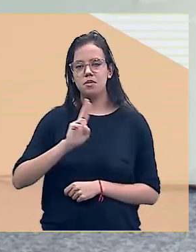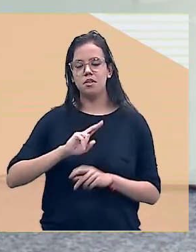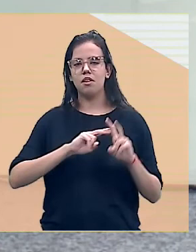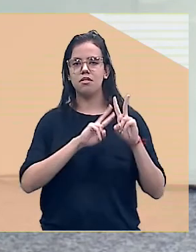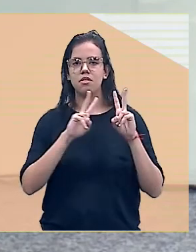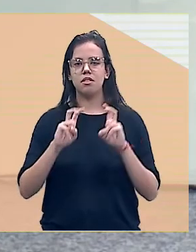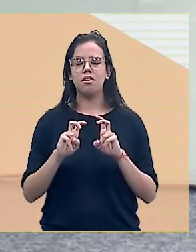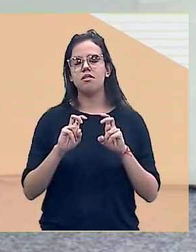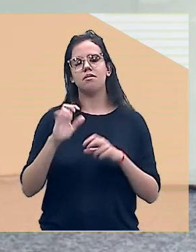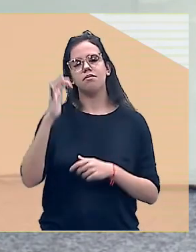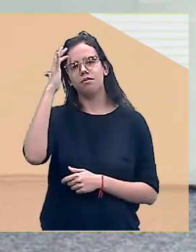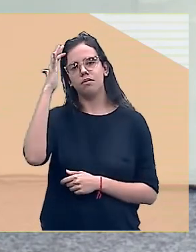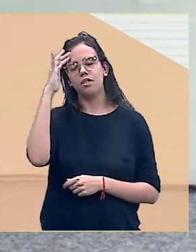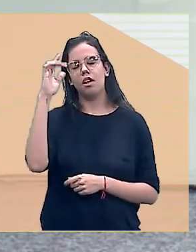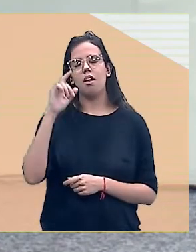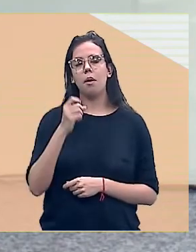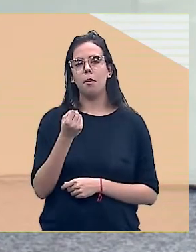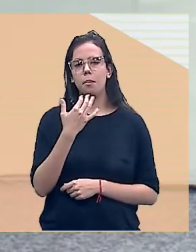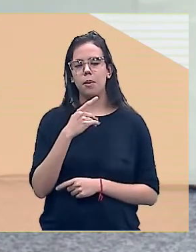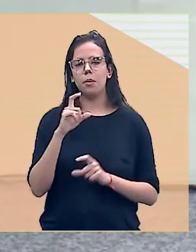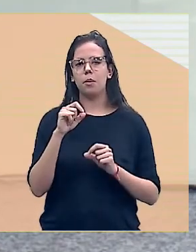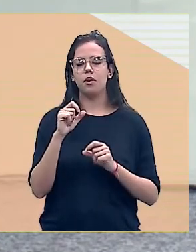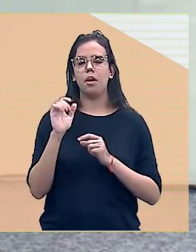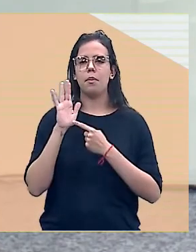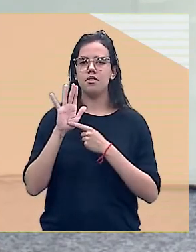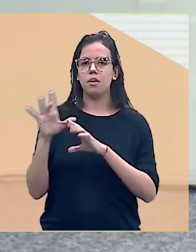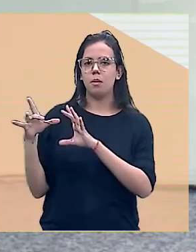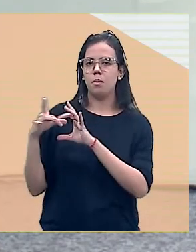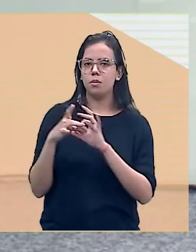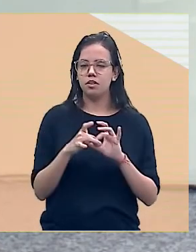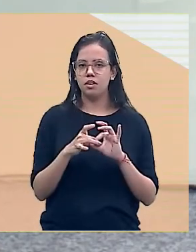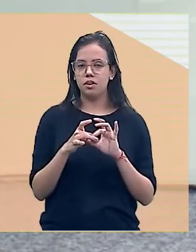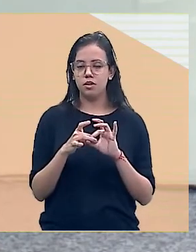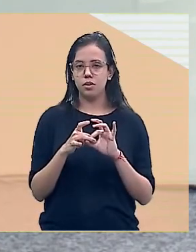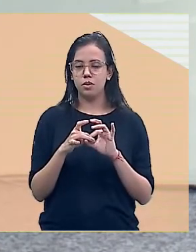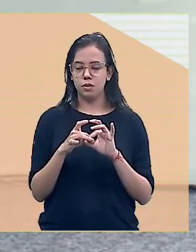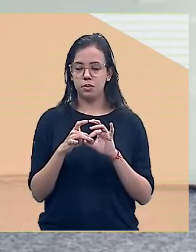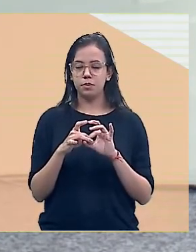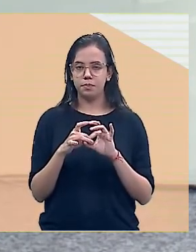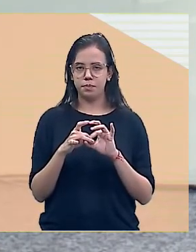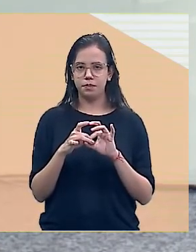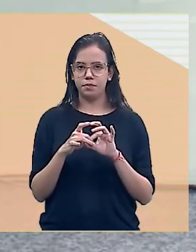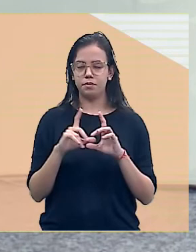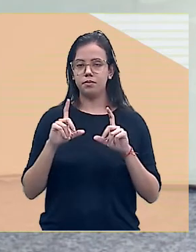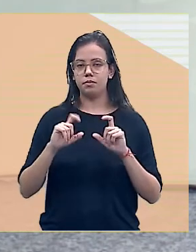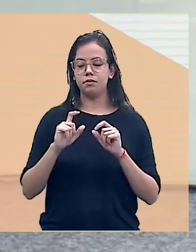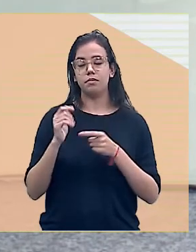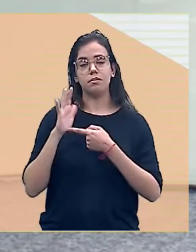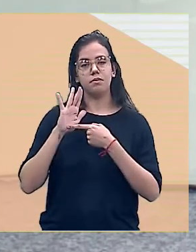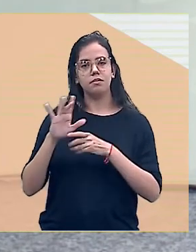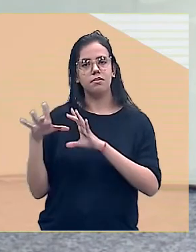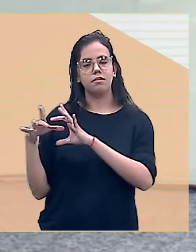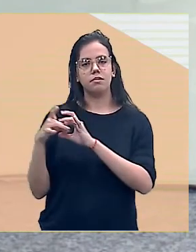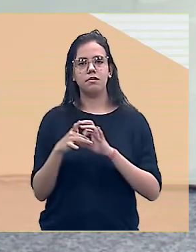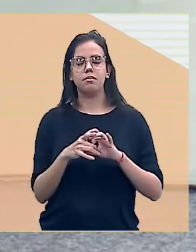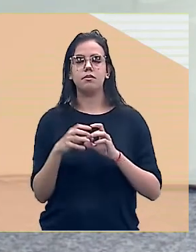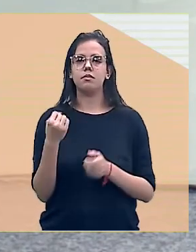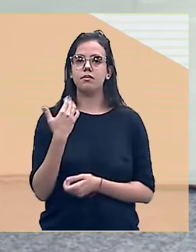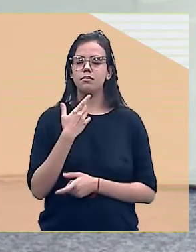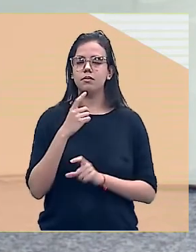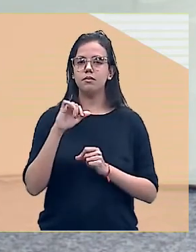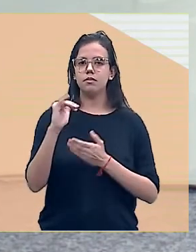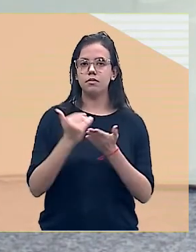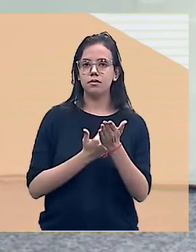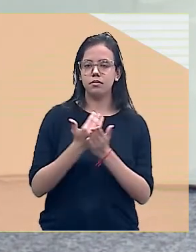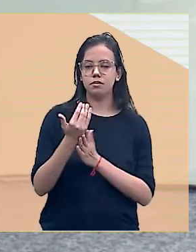interessantíssimos na contextualização das do seu texto normalmente os repertórios lúdicos para contextualizar eles